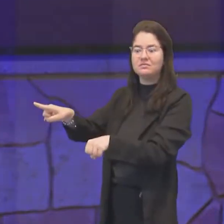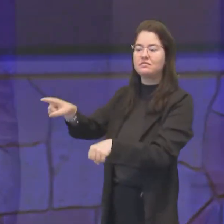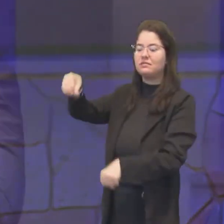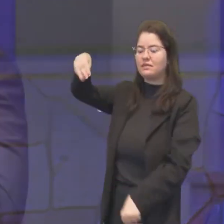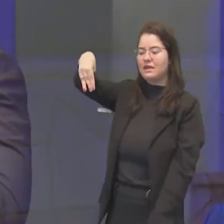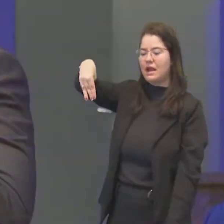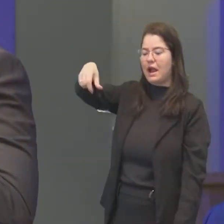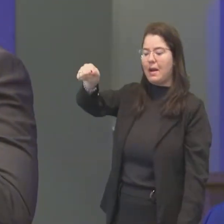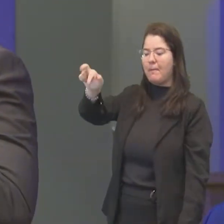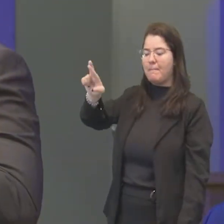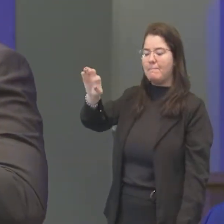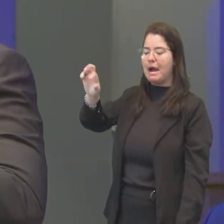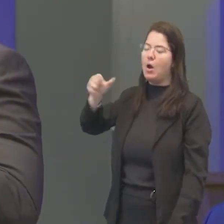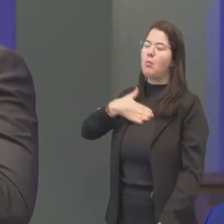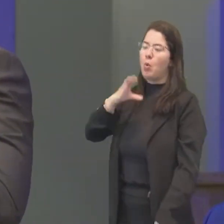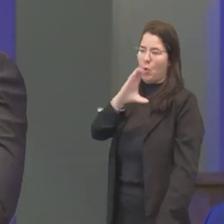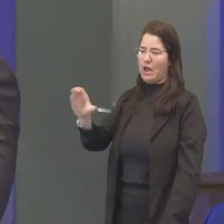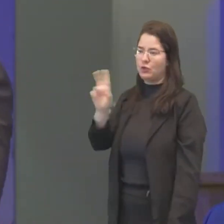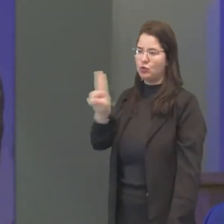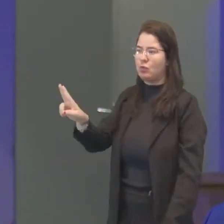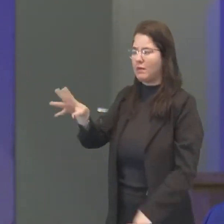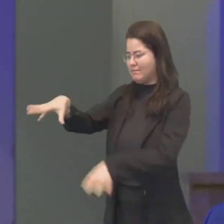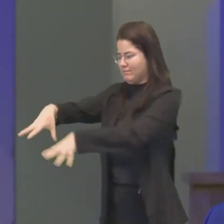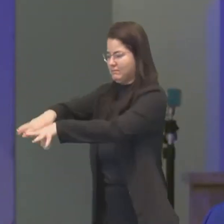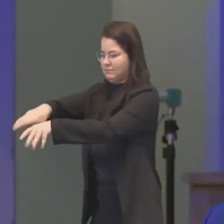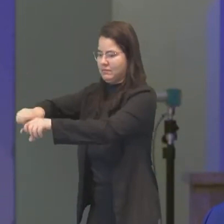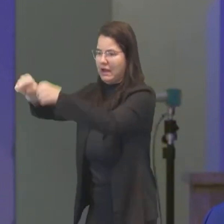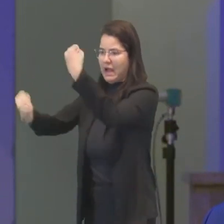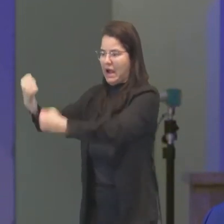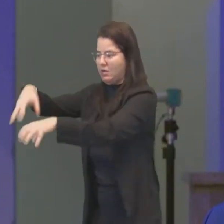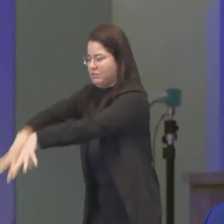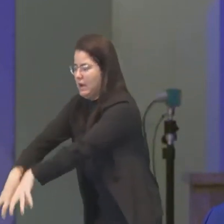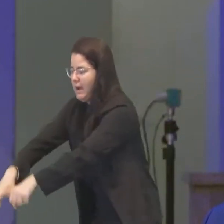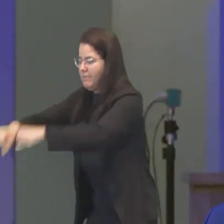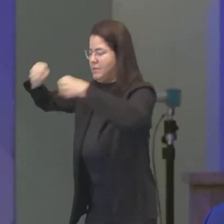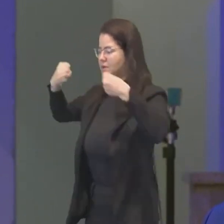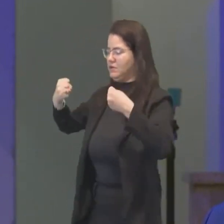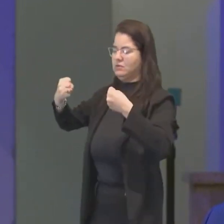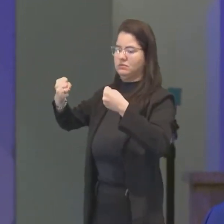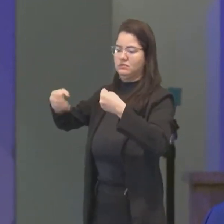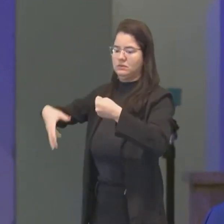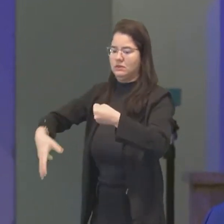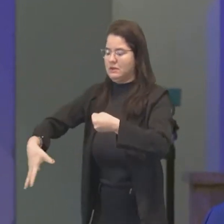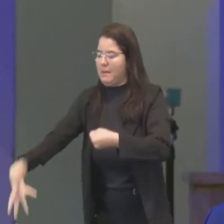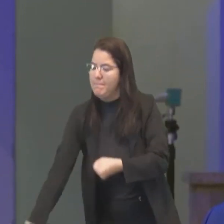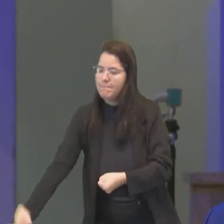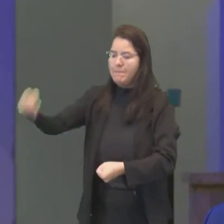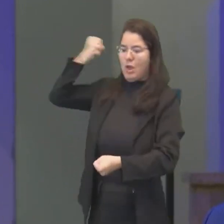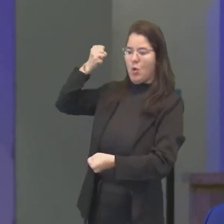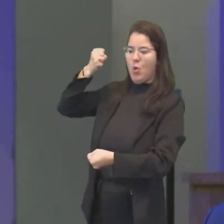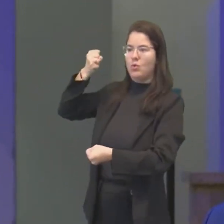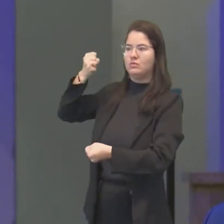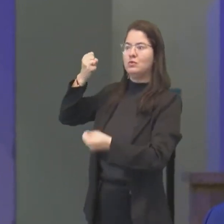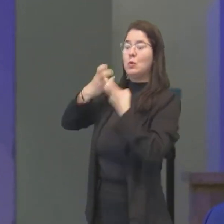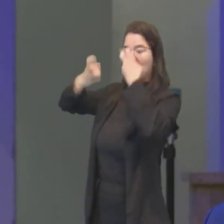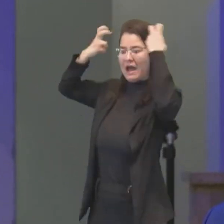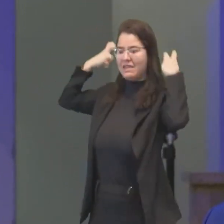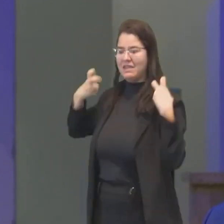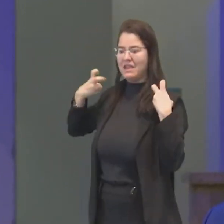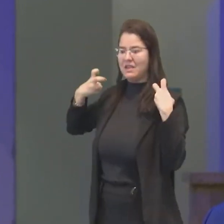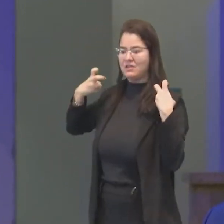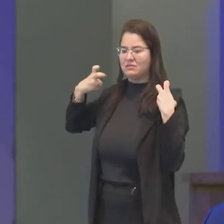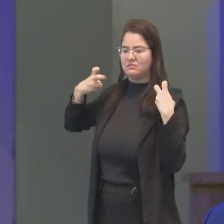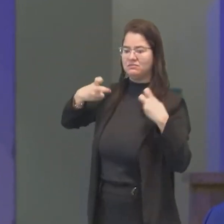abriu o carro, o bagageiro do carro, pegou o animal com uma mãozada só, tirou o